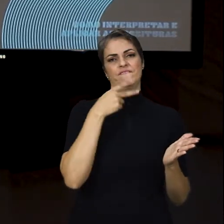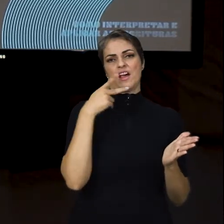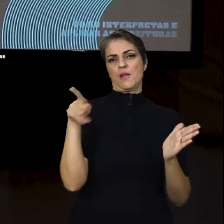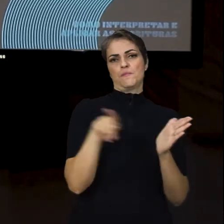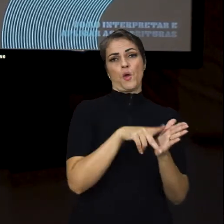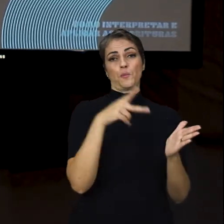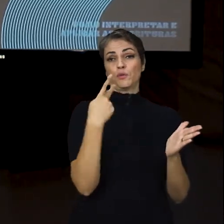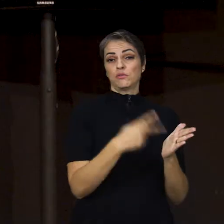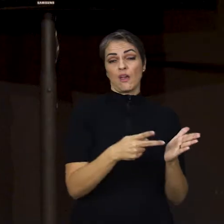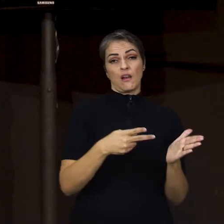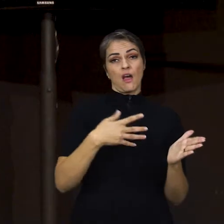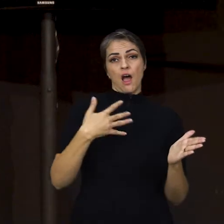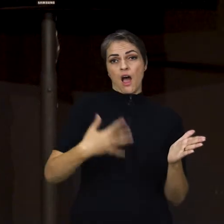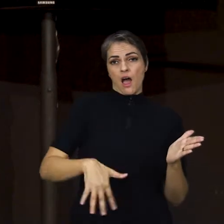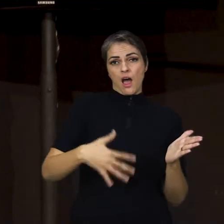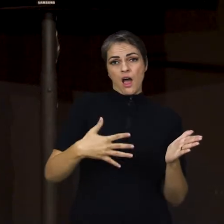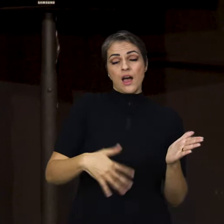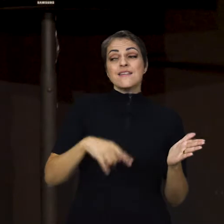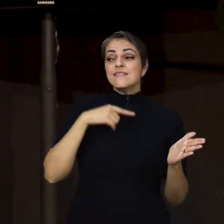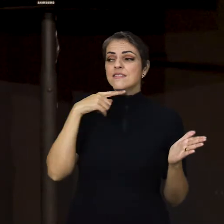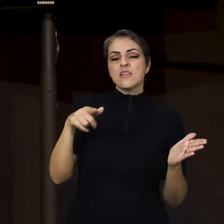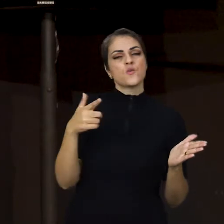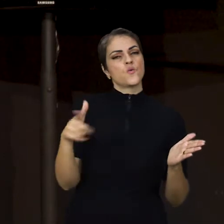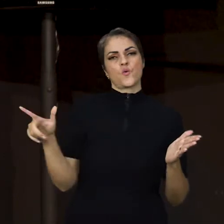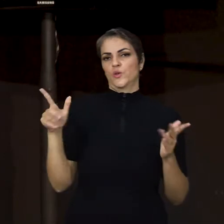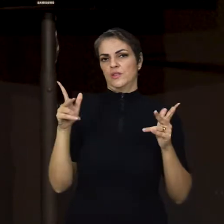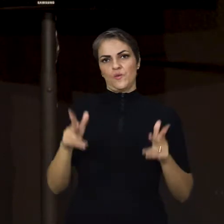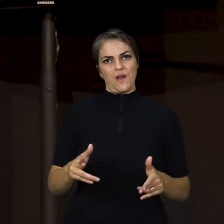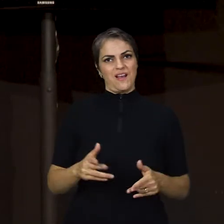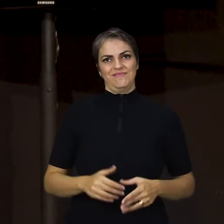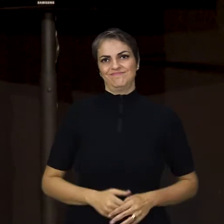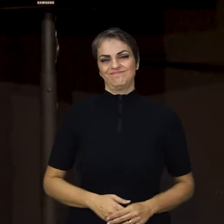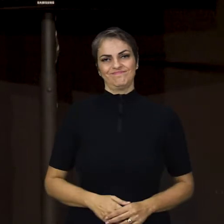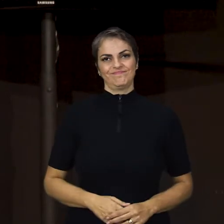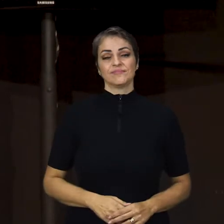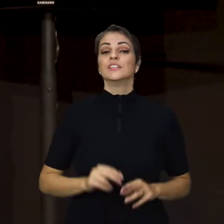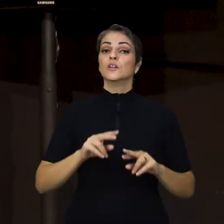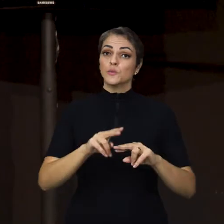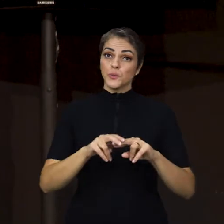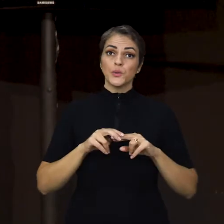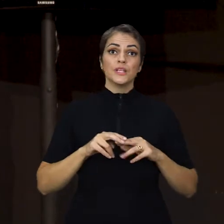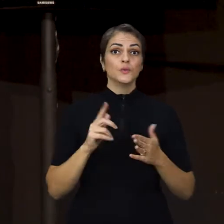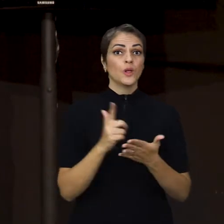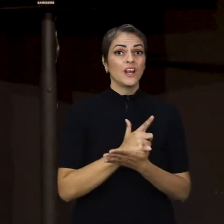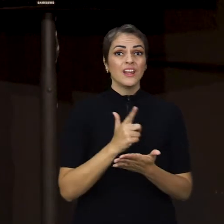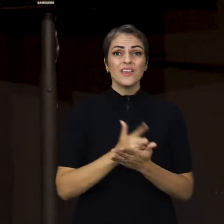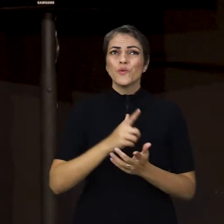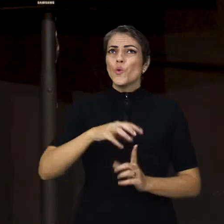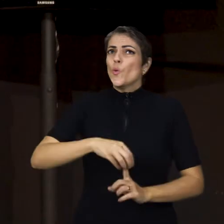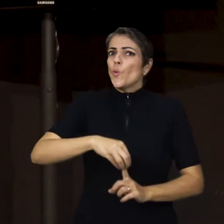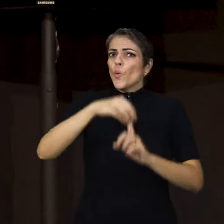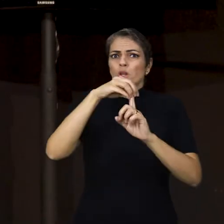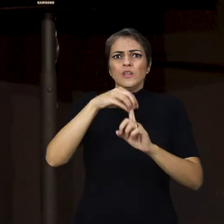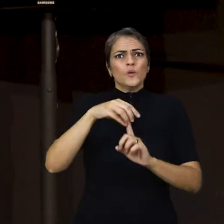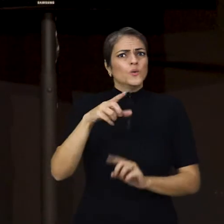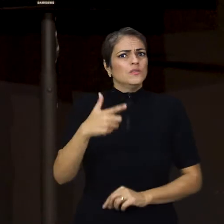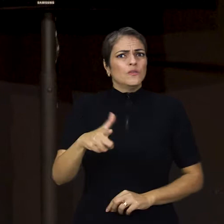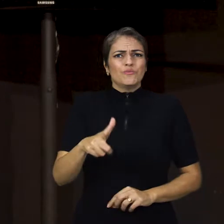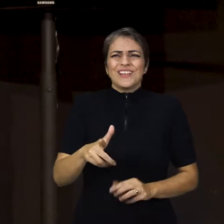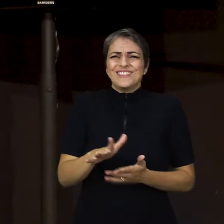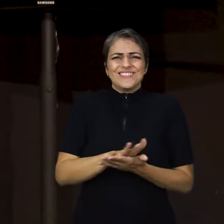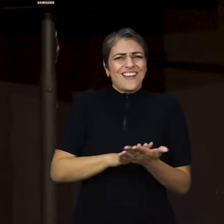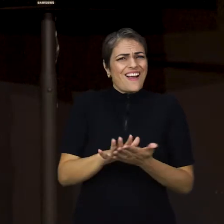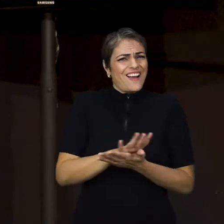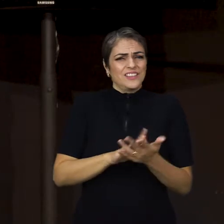É isso que faz dela, entre outras coisas, é isso que faz dela um livro único, um livro singular. A Bíblia